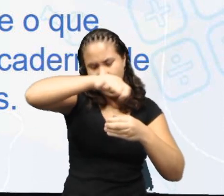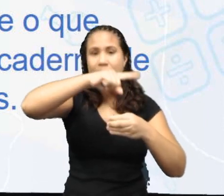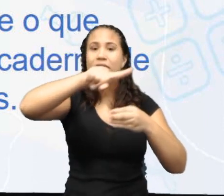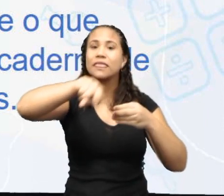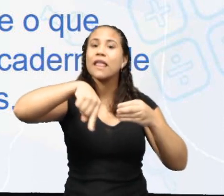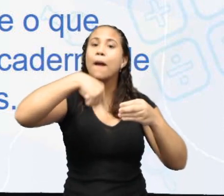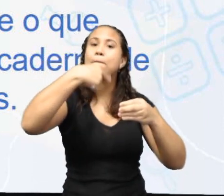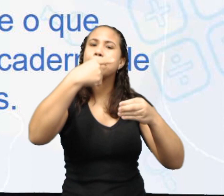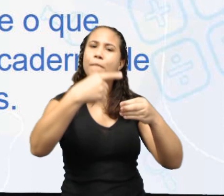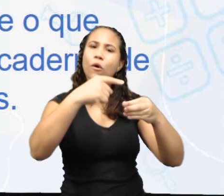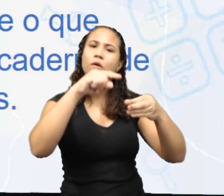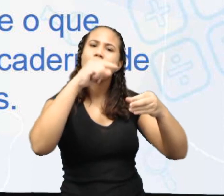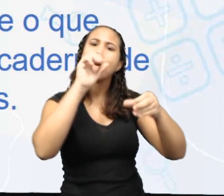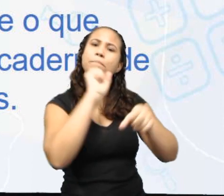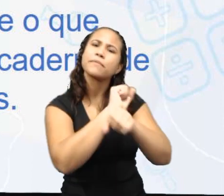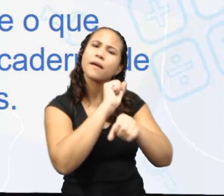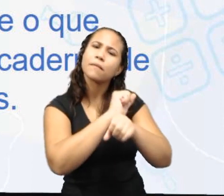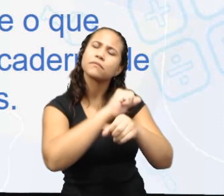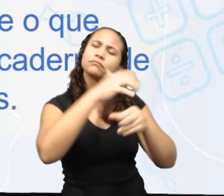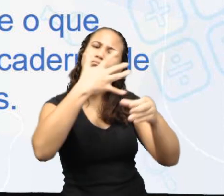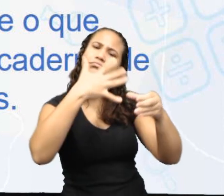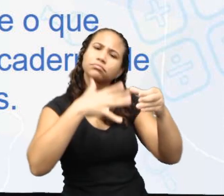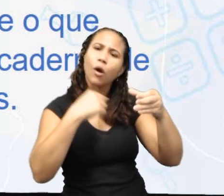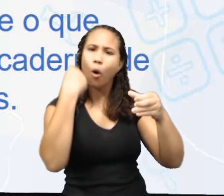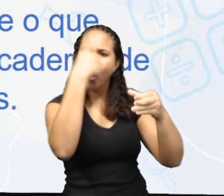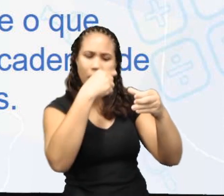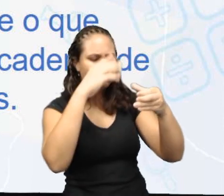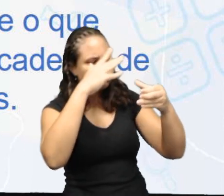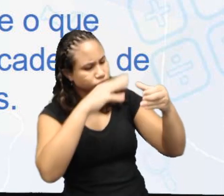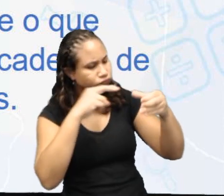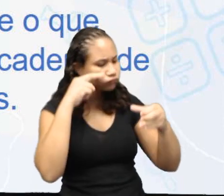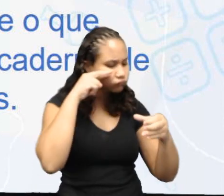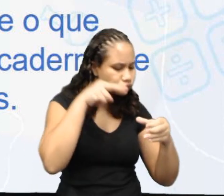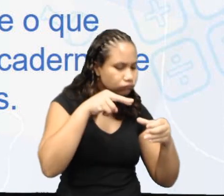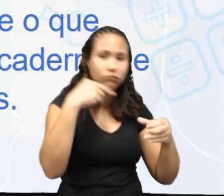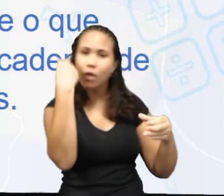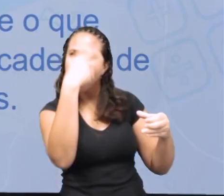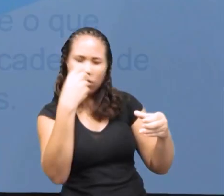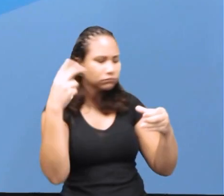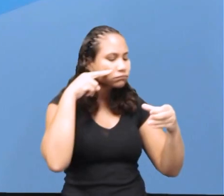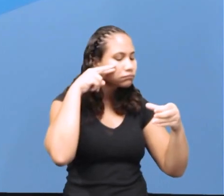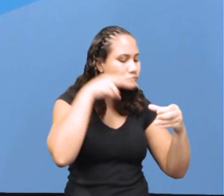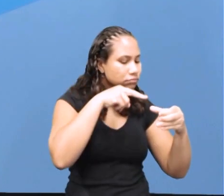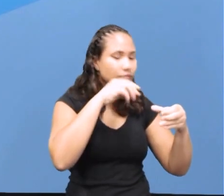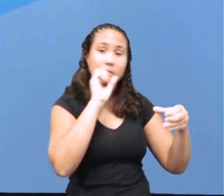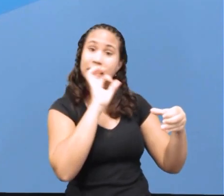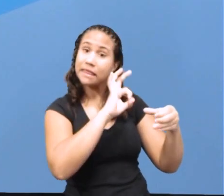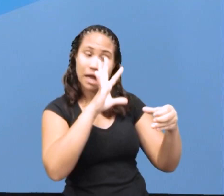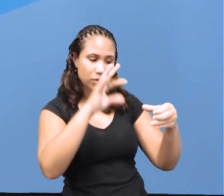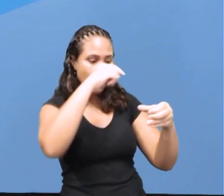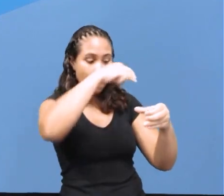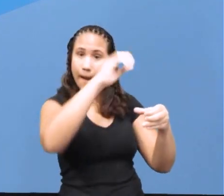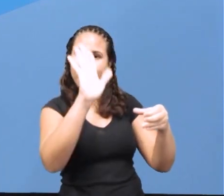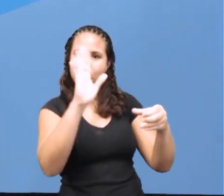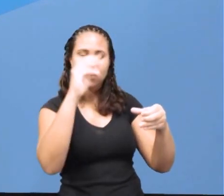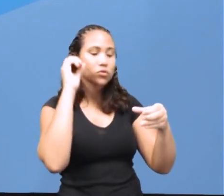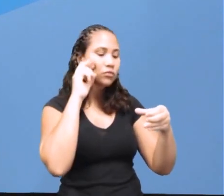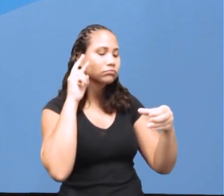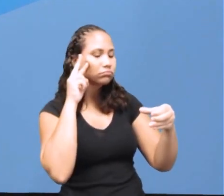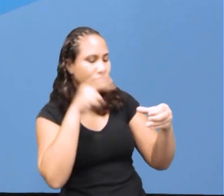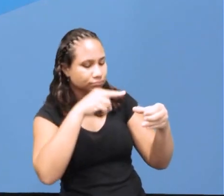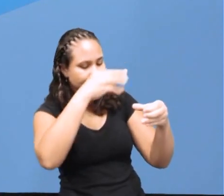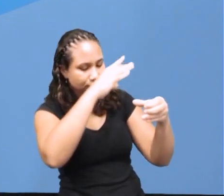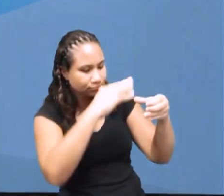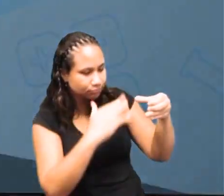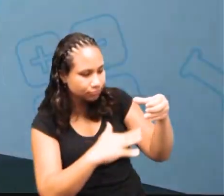tempo e observe de hora em hora e anote o que acontece com ela no seu caderno de ciências. Então, vocês anotam o tipo de